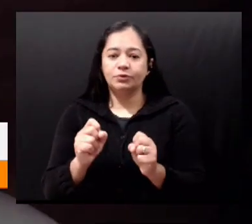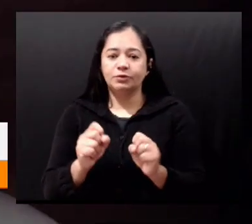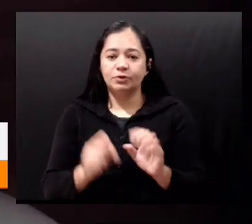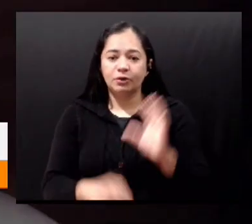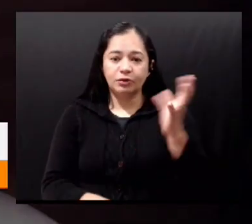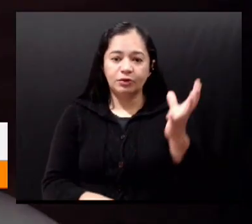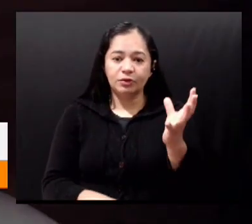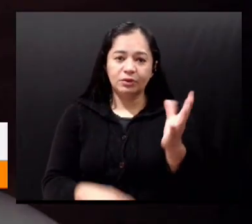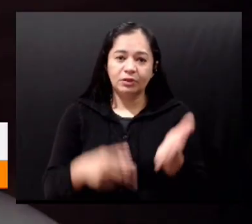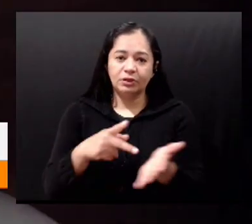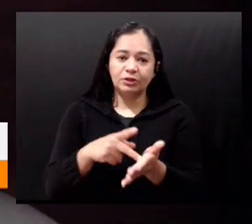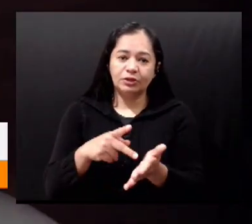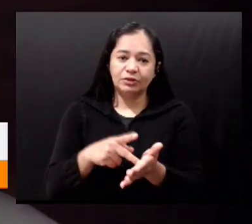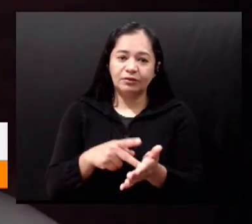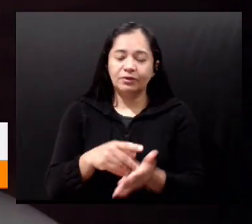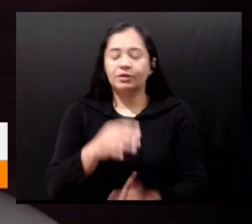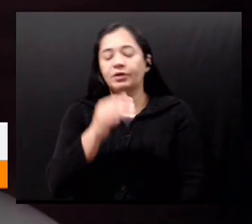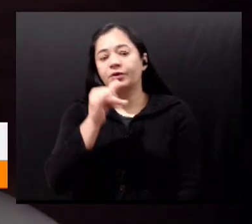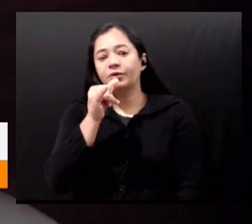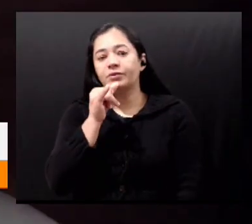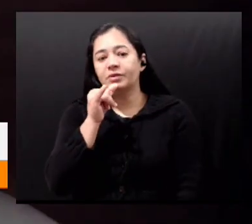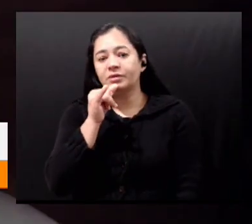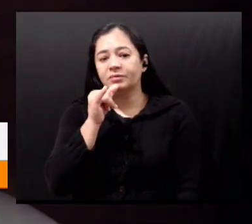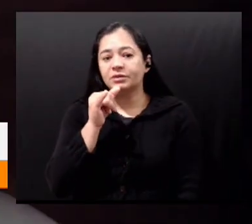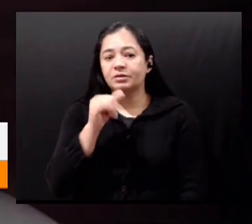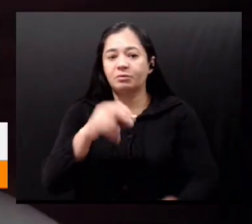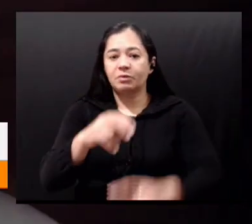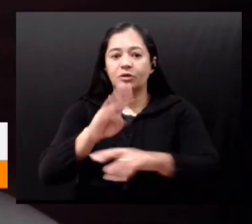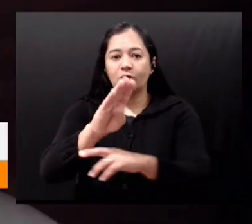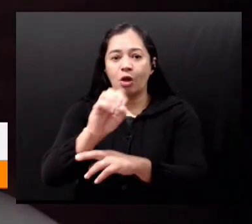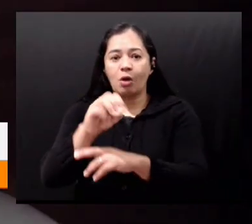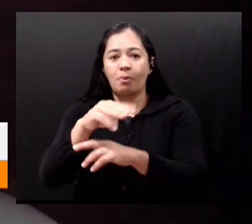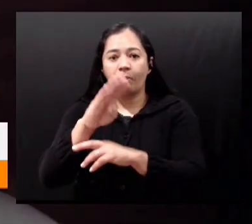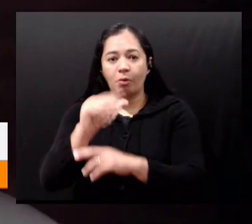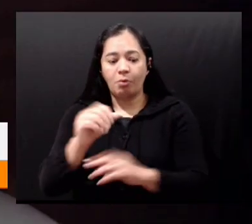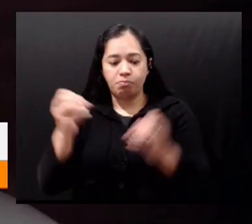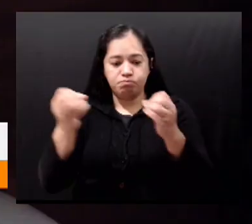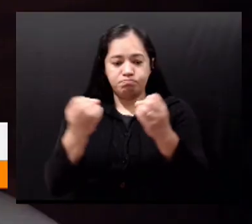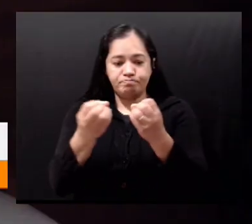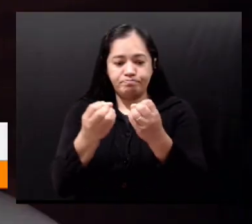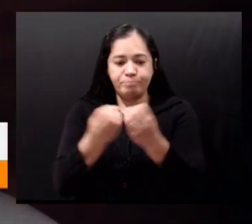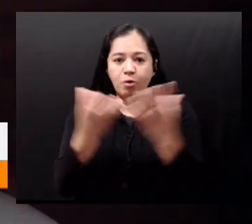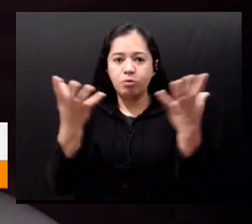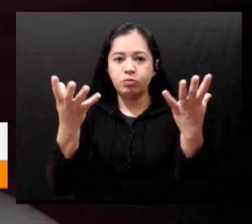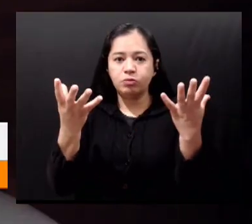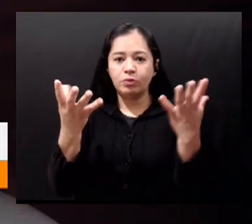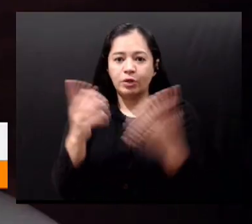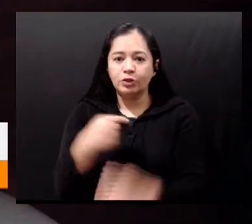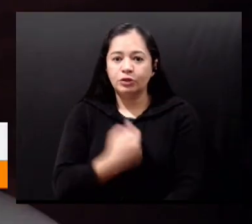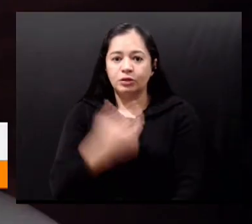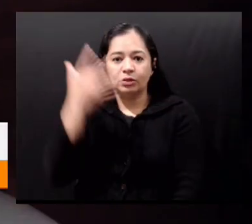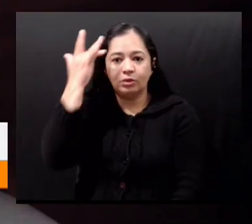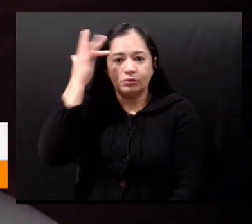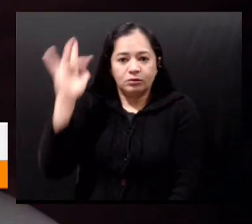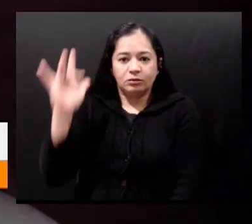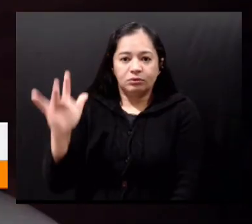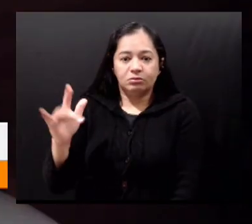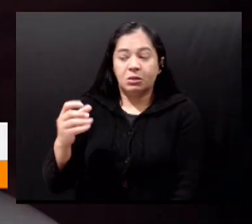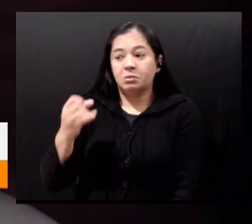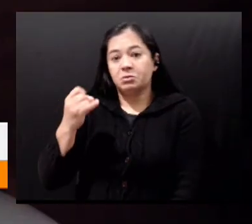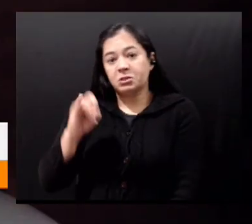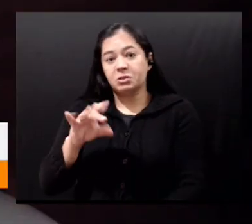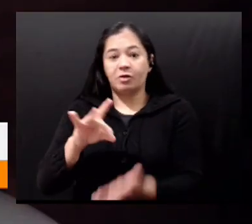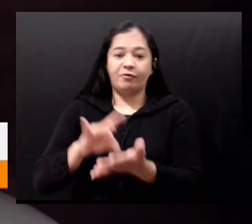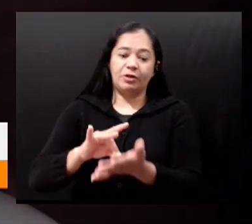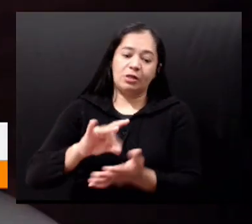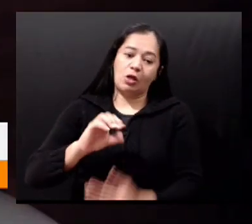por exemplo, uma ameaça à bomba. É uma Uhum. situação real. A gente não sabe se a bomba está lá ou não. Ou podem ser de situações hipotéticas.